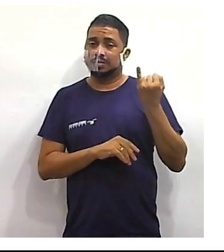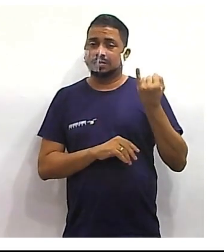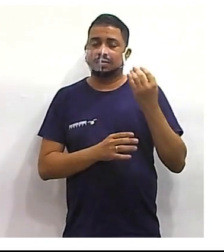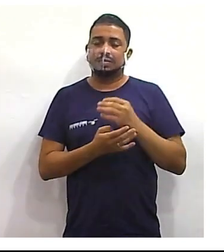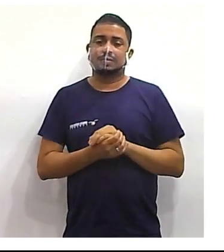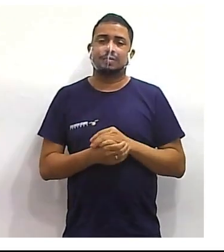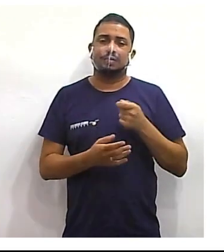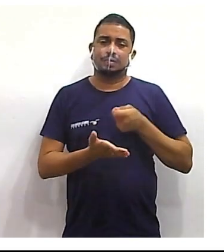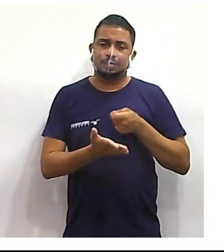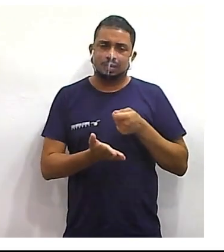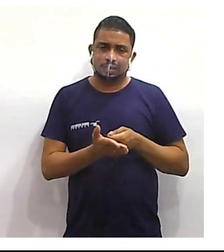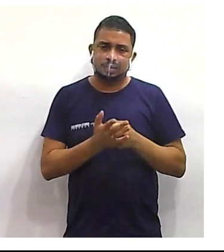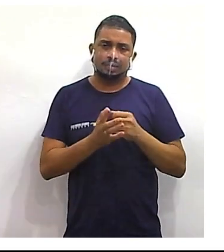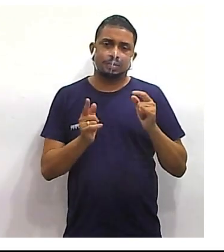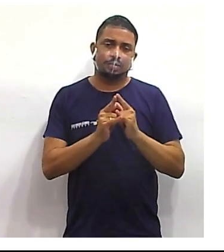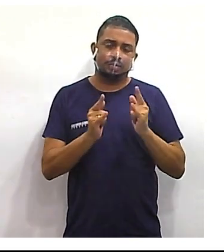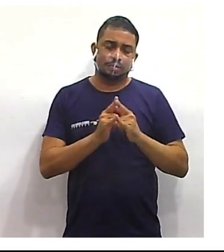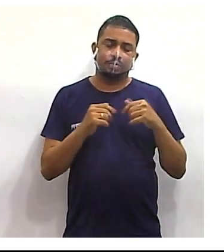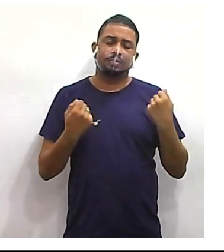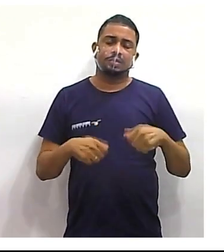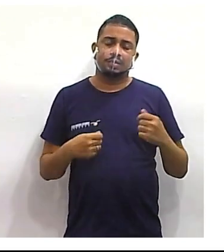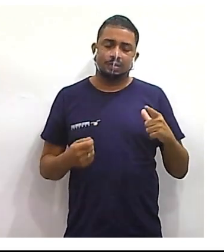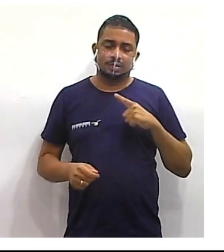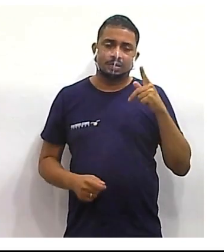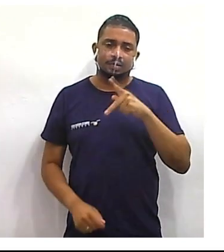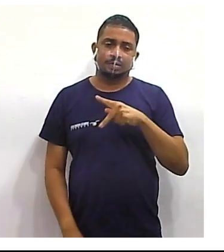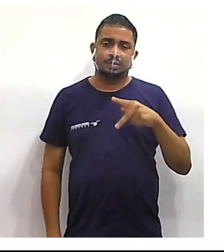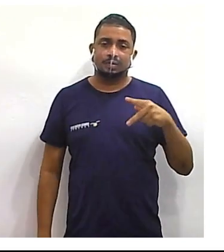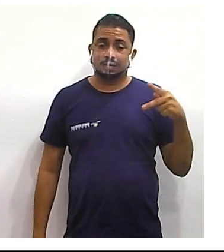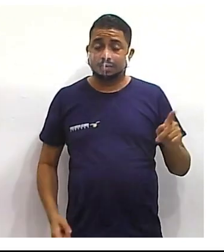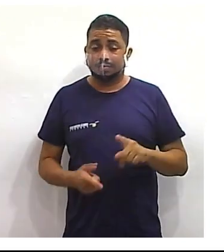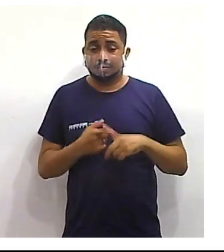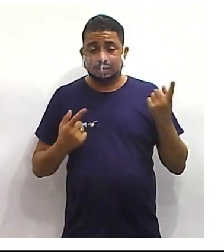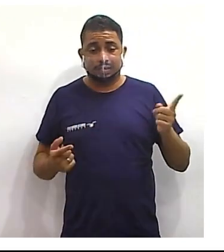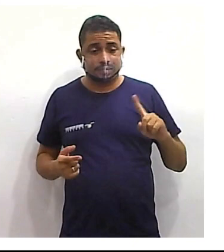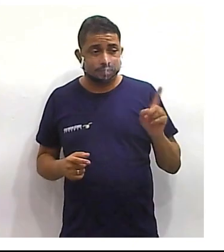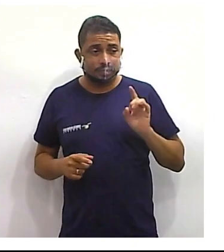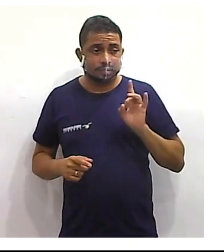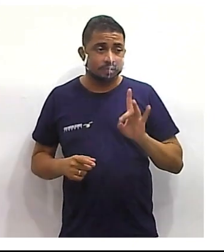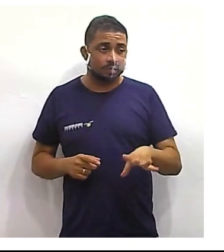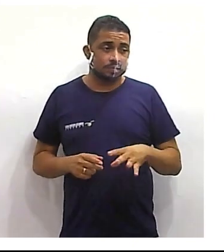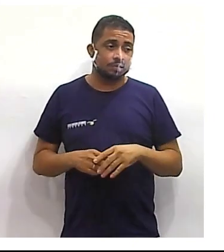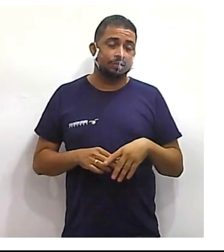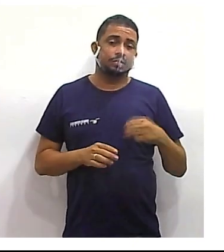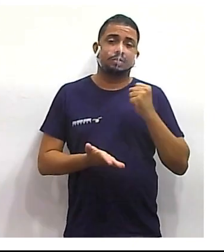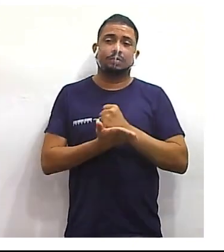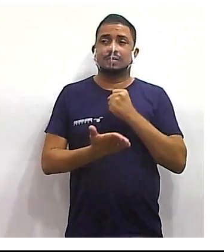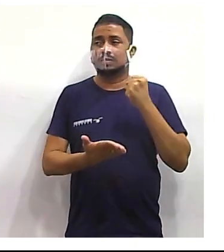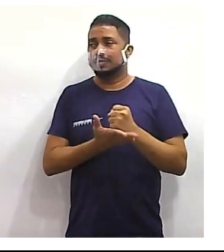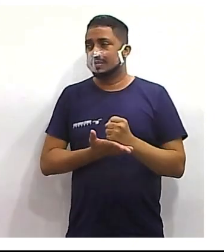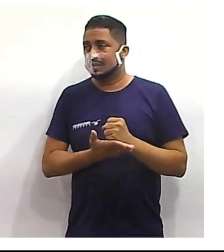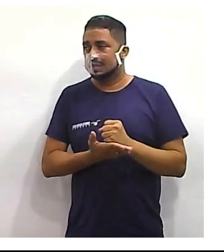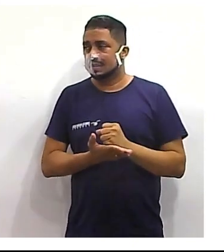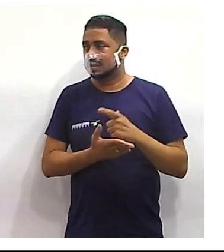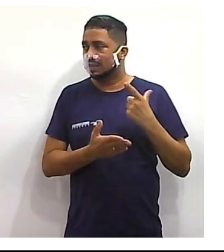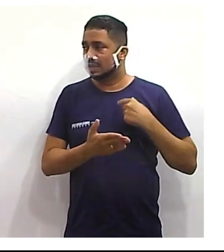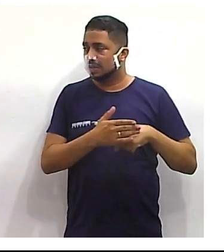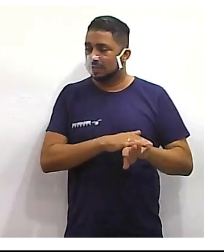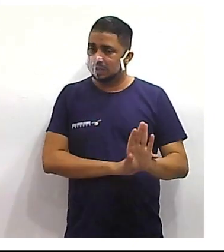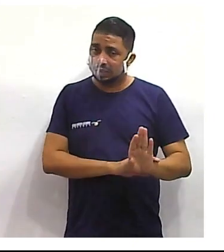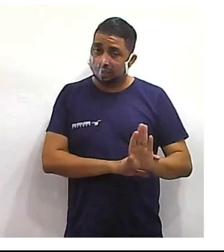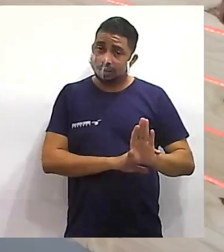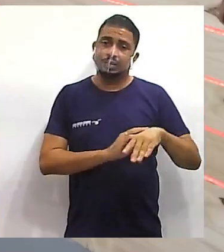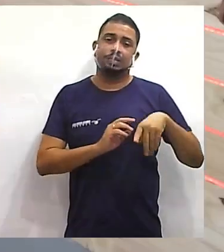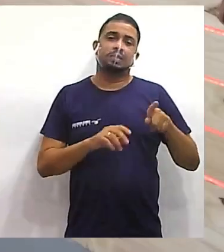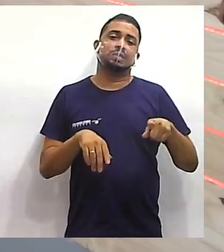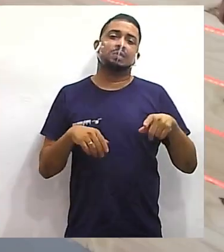toda instituição tem que ter o projeto político-pedagógico, mas ele não é apenas um documento que deve estar lá engavetado. Ele é um